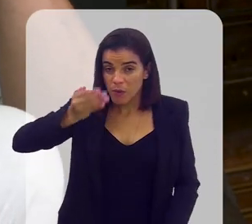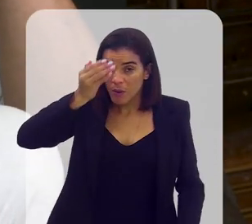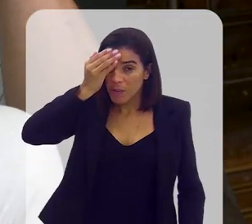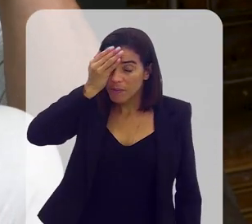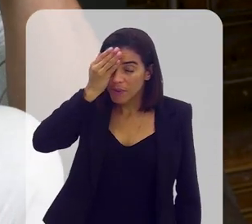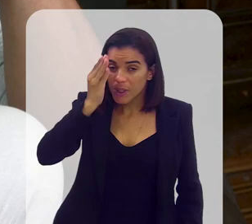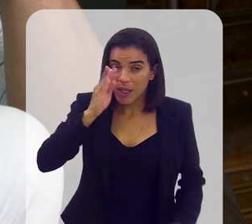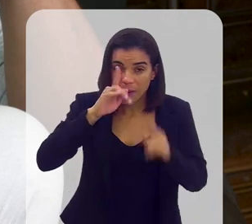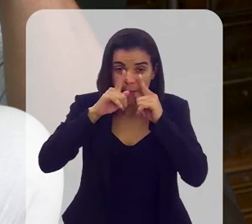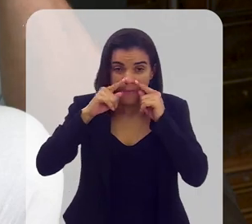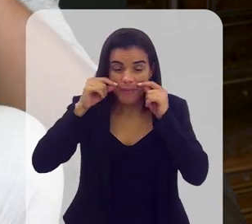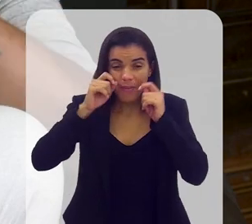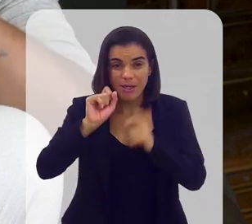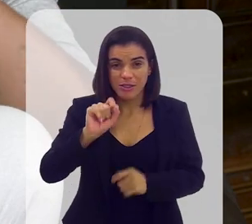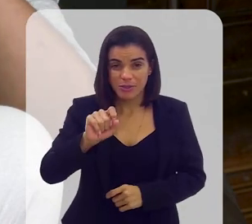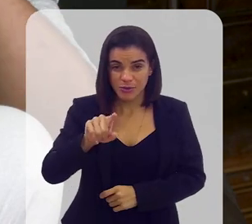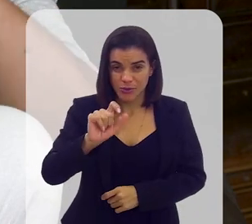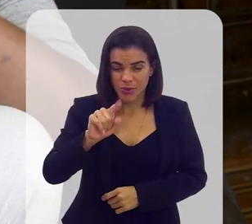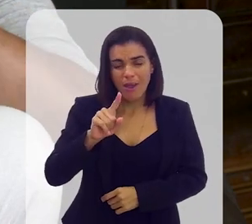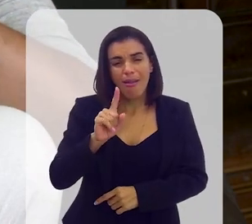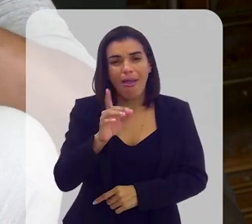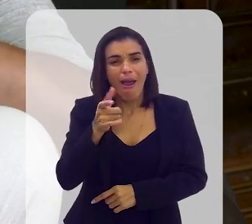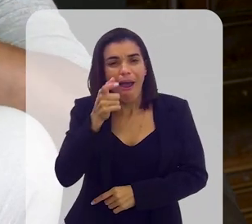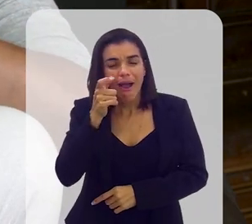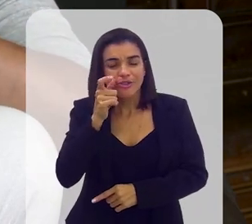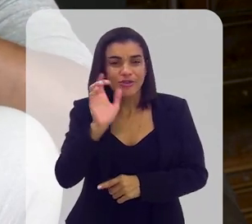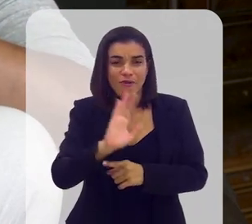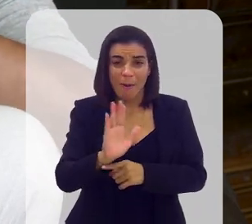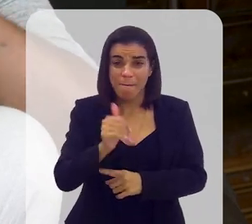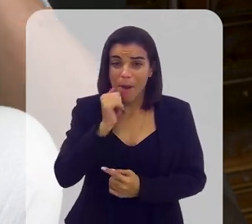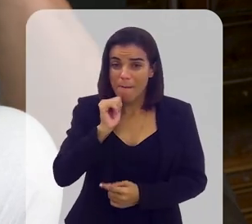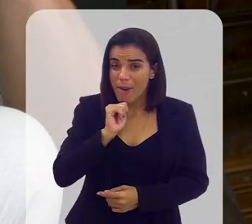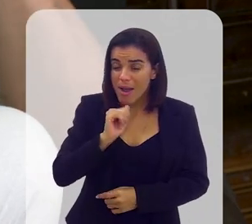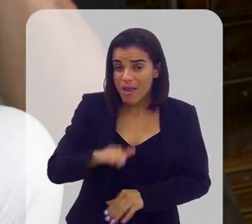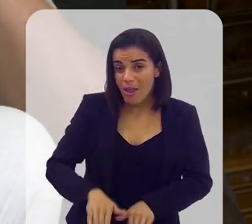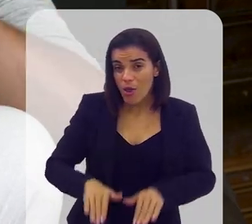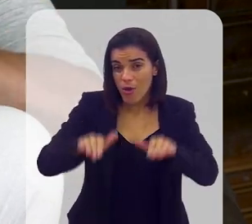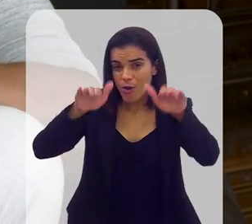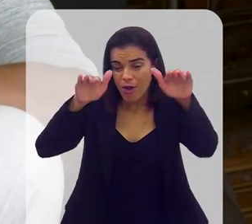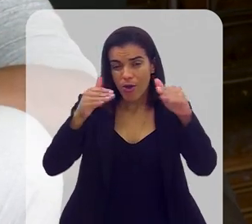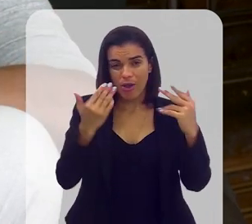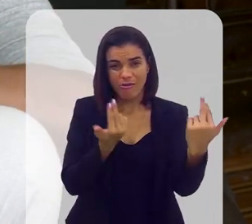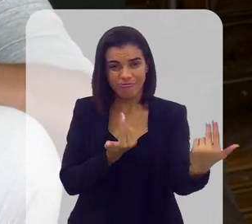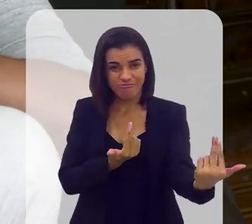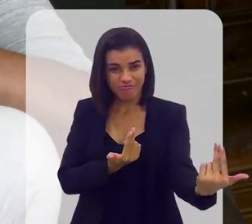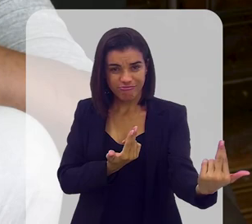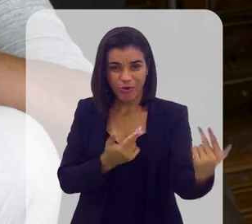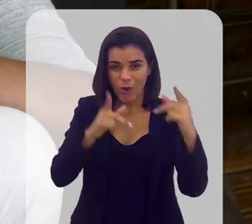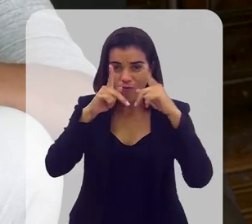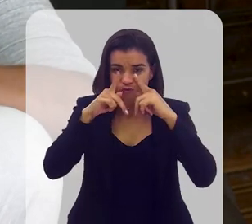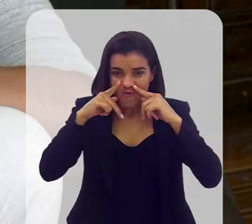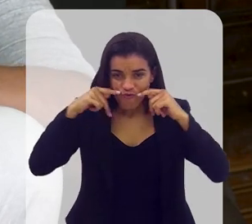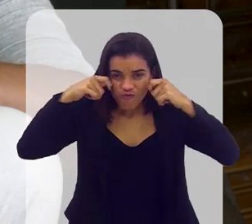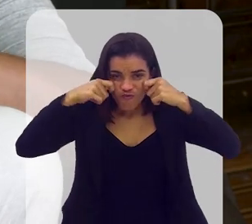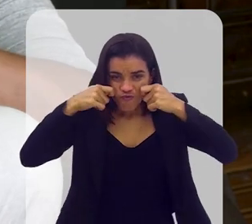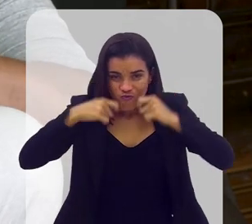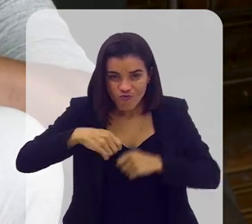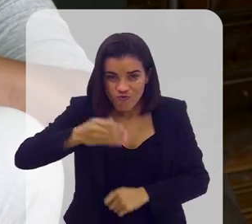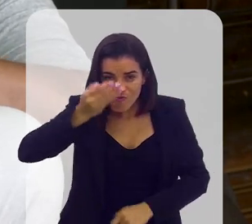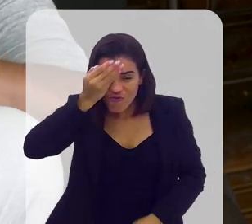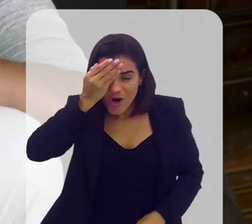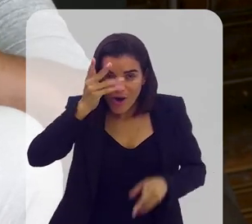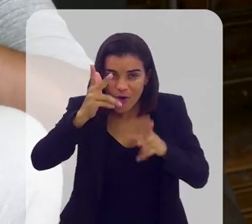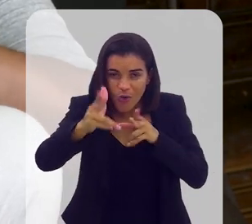de Barba Azul. Ele via muito esse filme, então ele disse, mãe, quando eu crescer, terei uma barba e um bigode como os